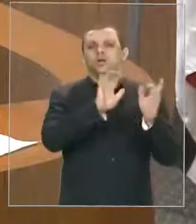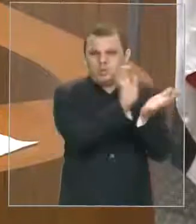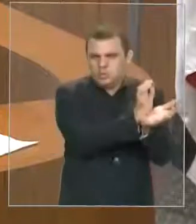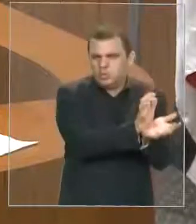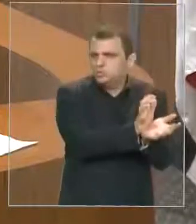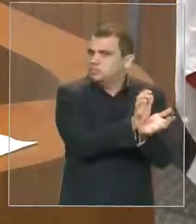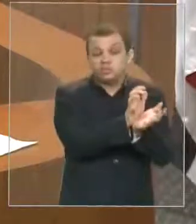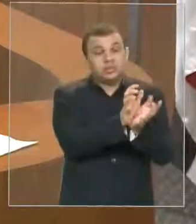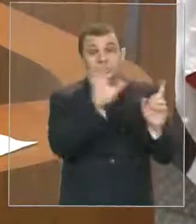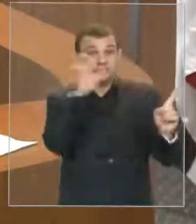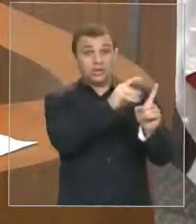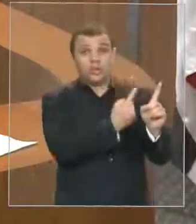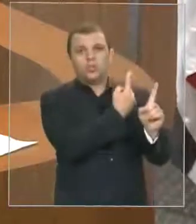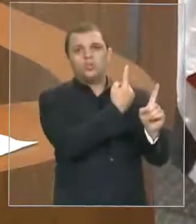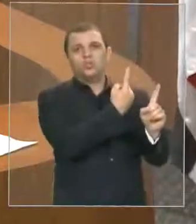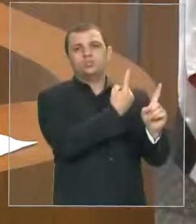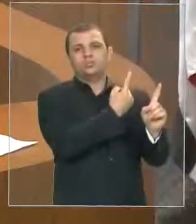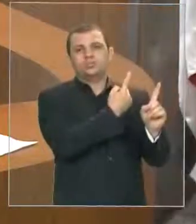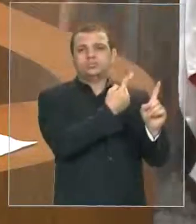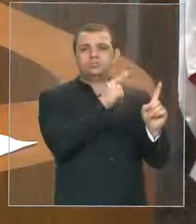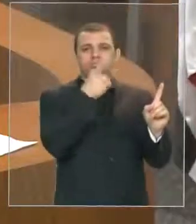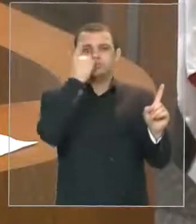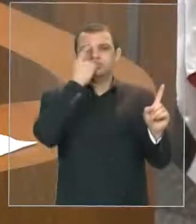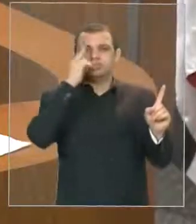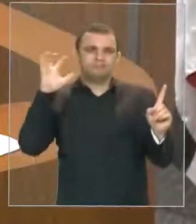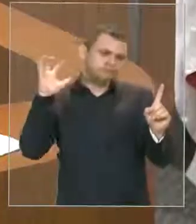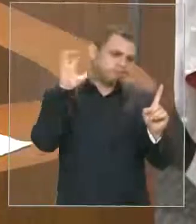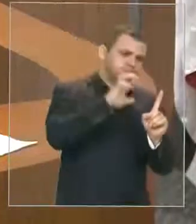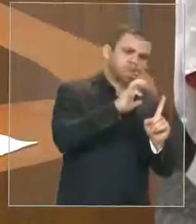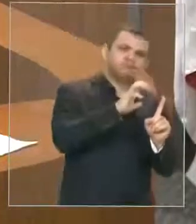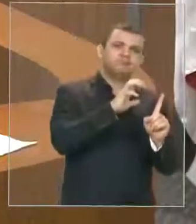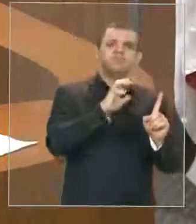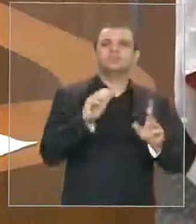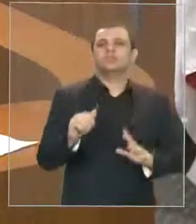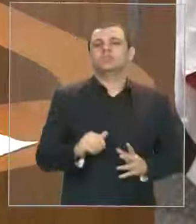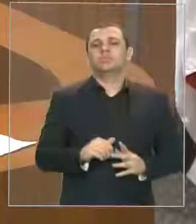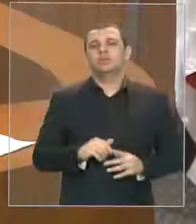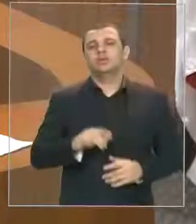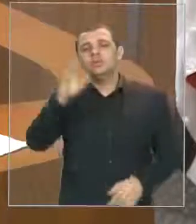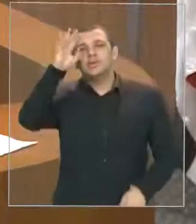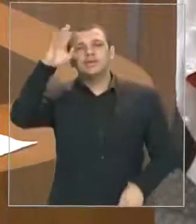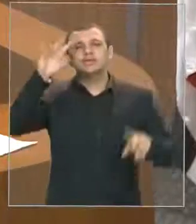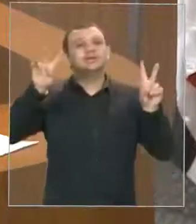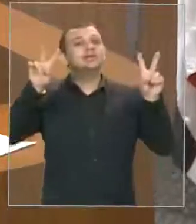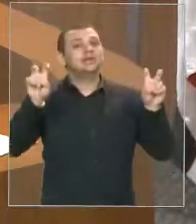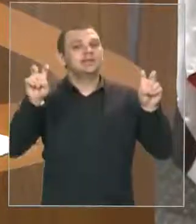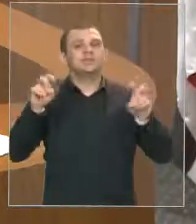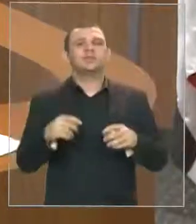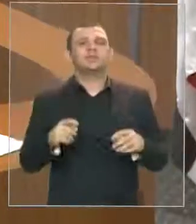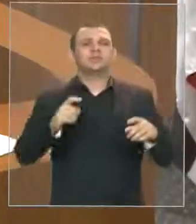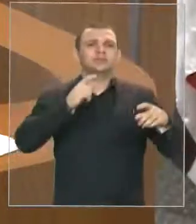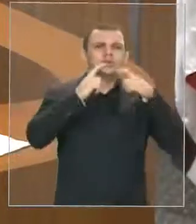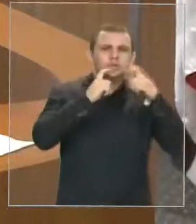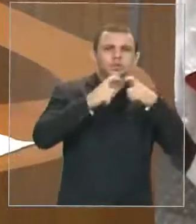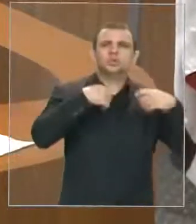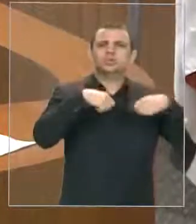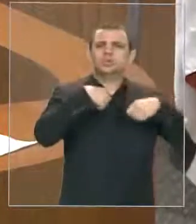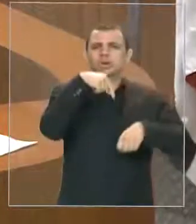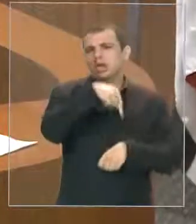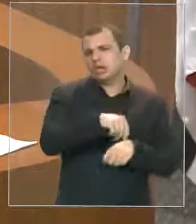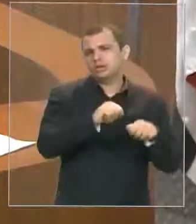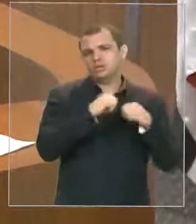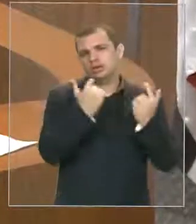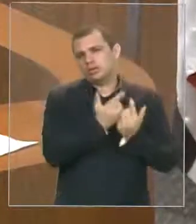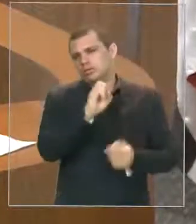partido. Imagine, Vossa Excelência, um tema polêmico que pode estar sendo discutido nessa casa ou discutido no Congresso